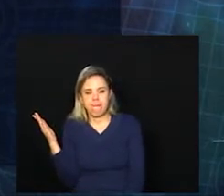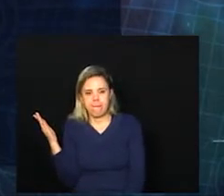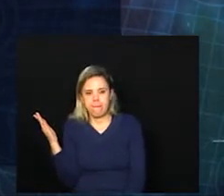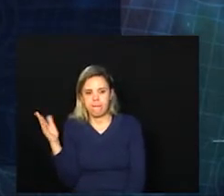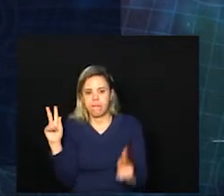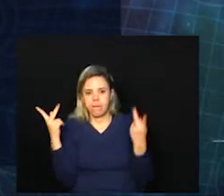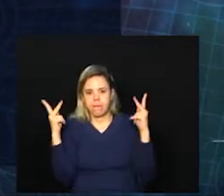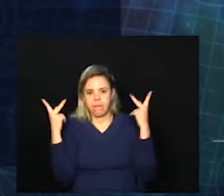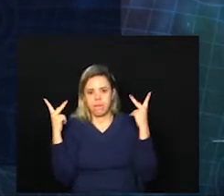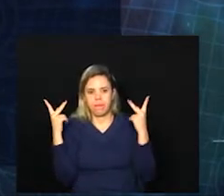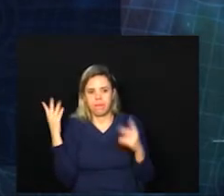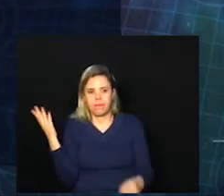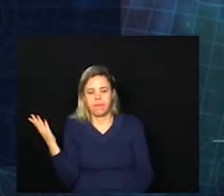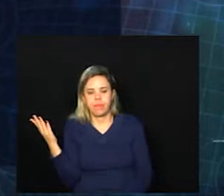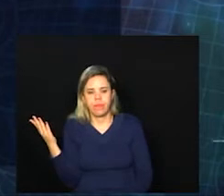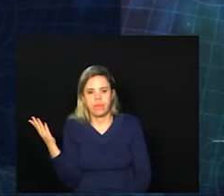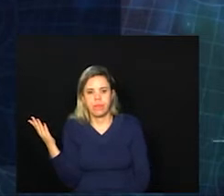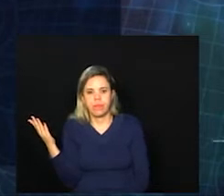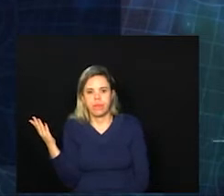26.361. Hortolândia,